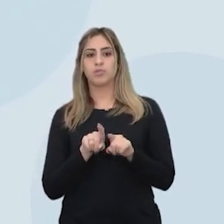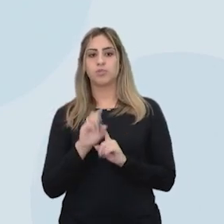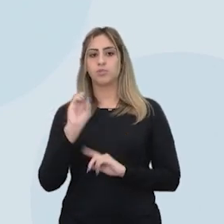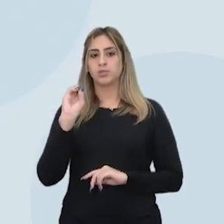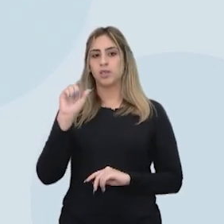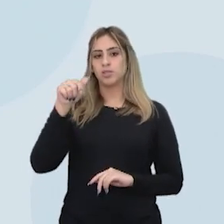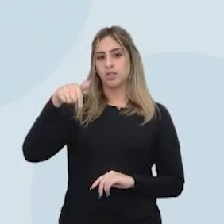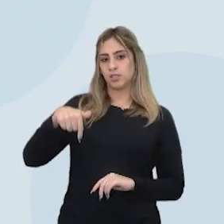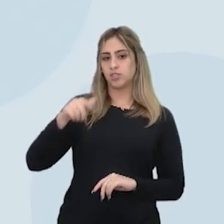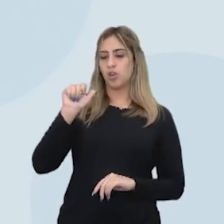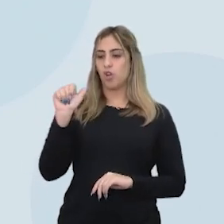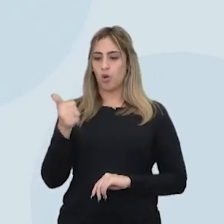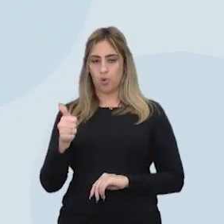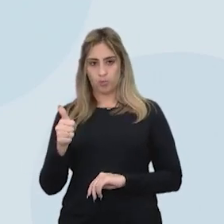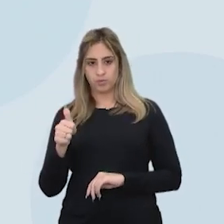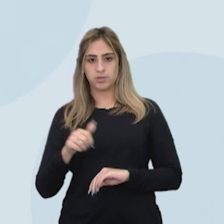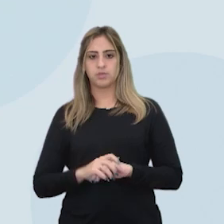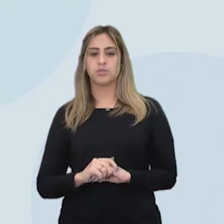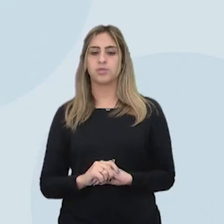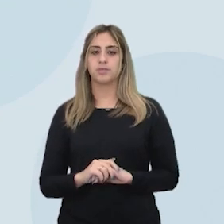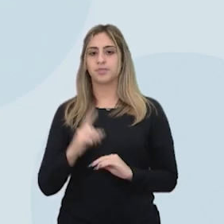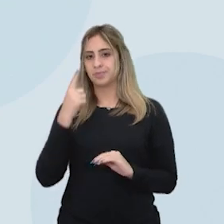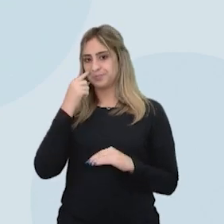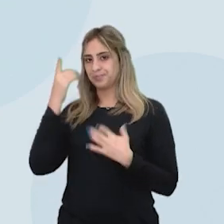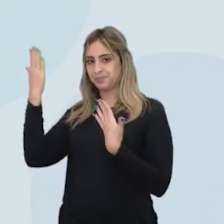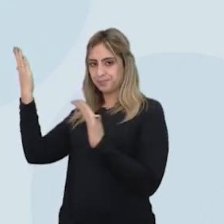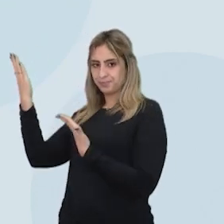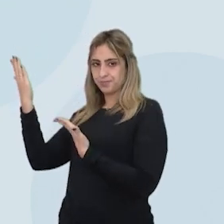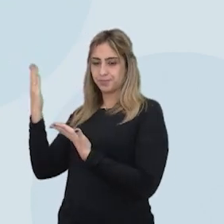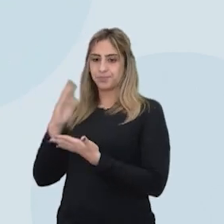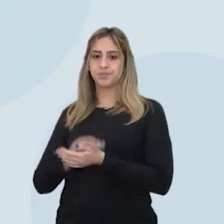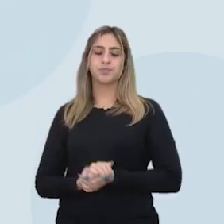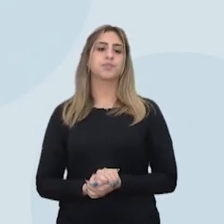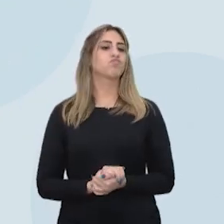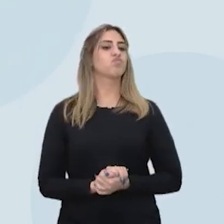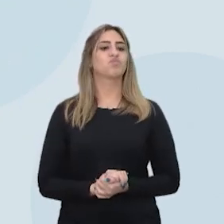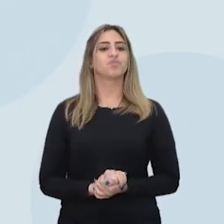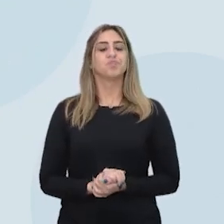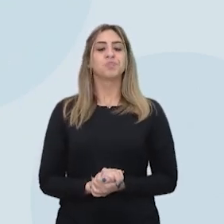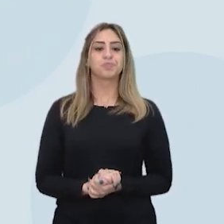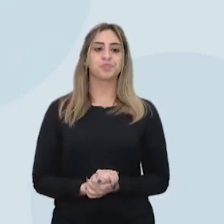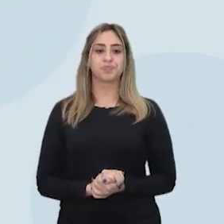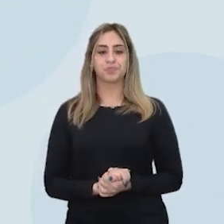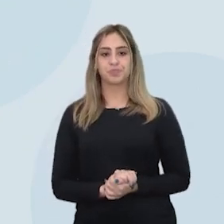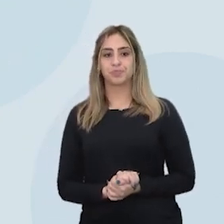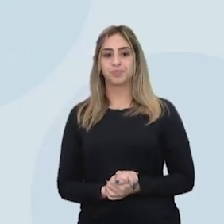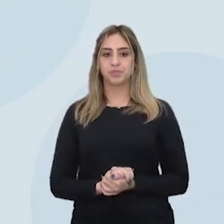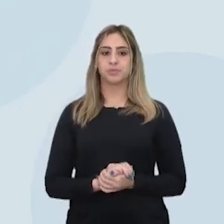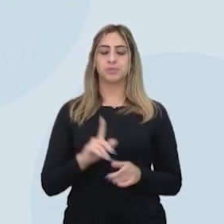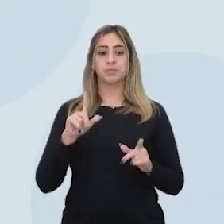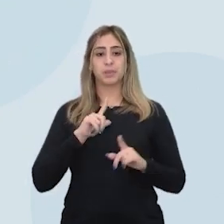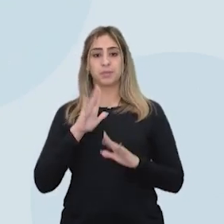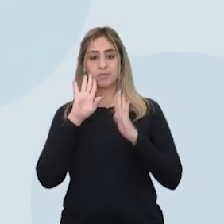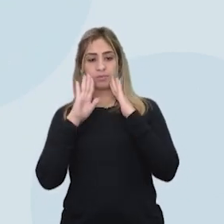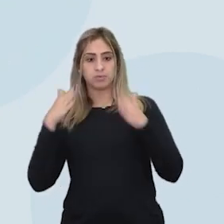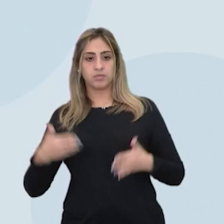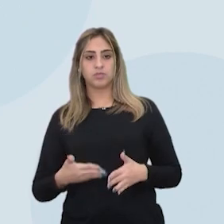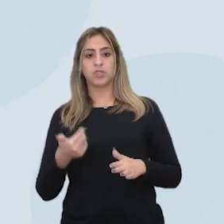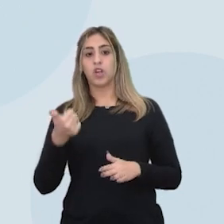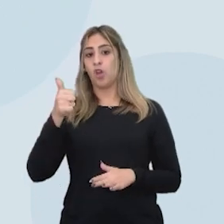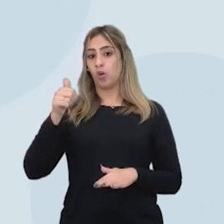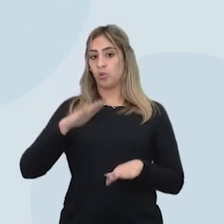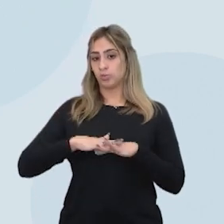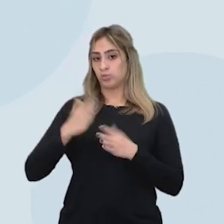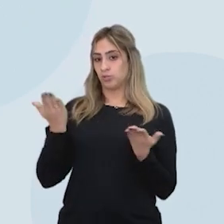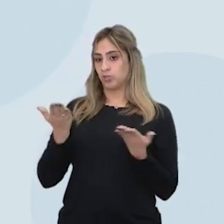MIF CNT 07 e MIF CNT 11, tá certo? E mais foco para essa 11 de